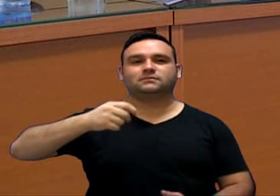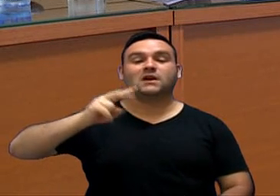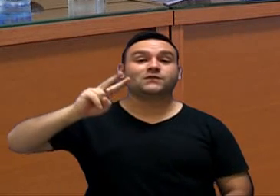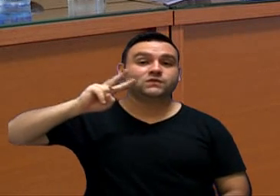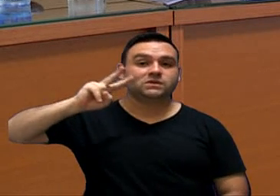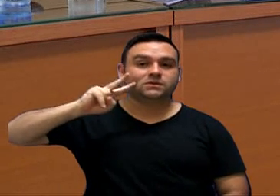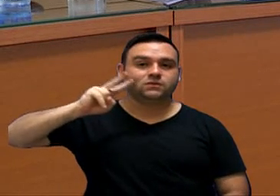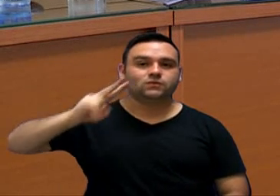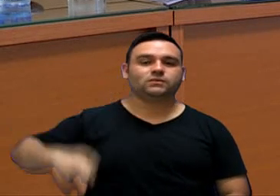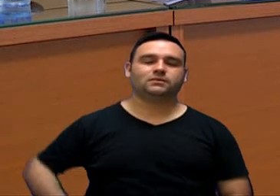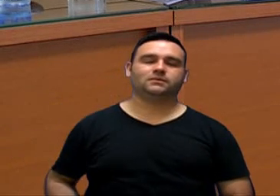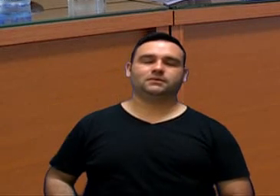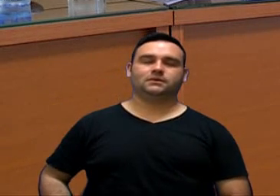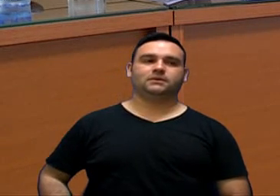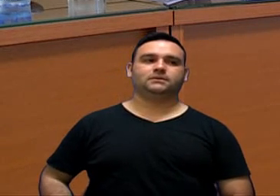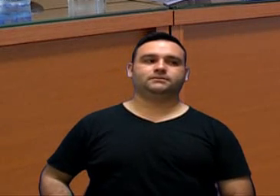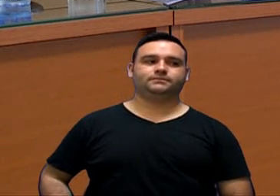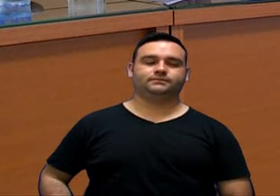Vitão do Cachorrão.